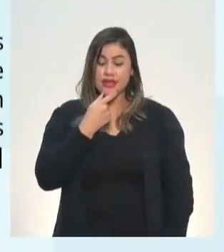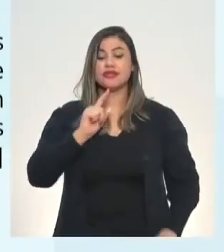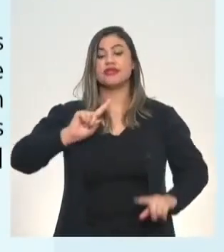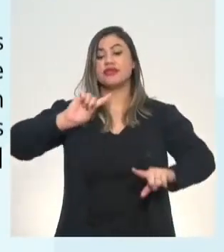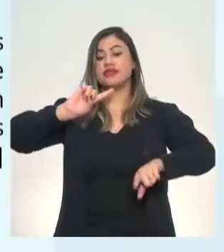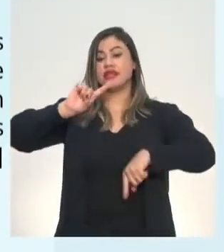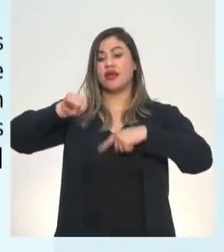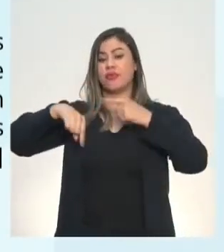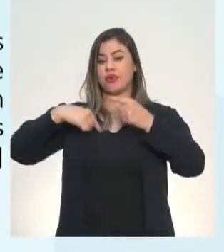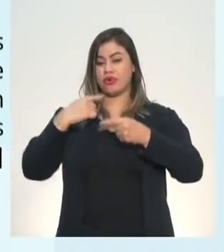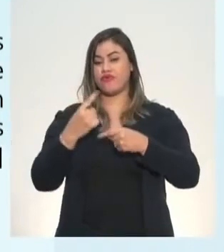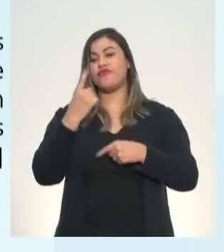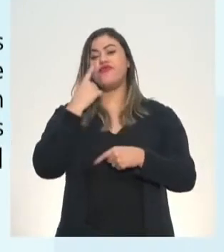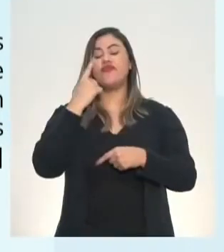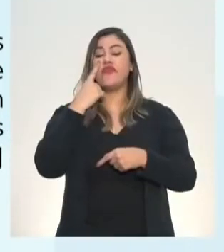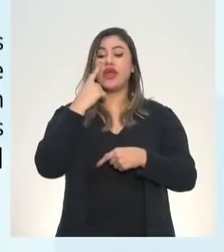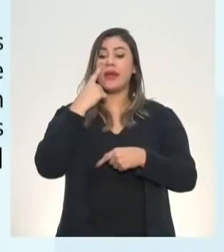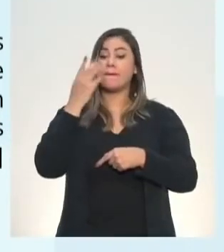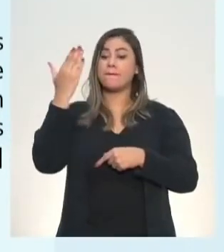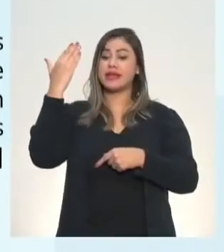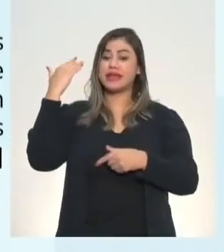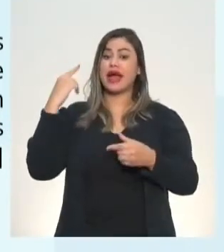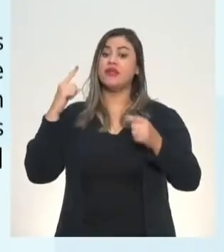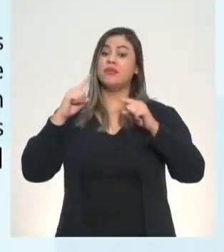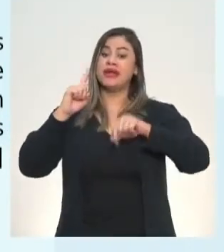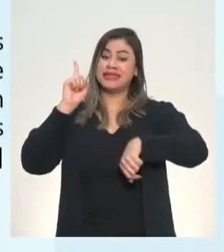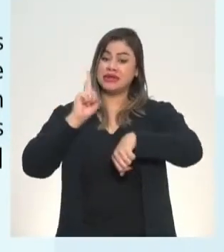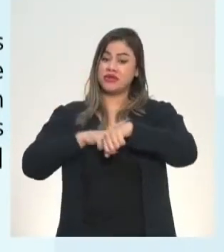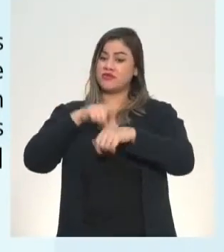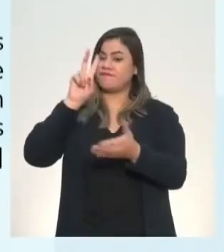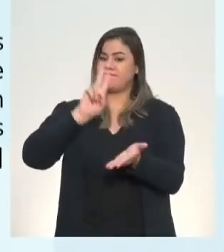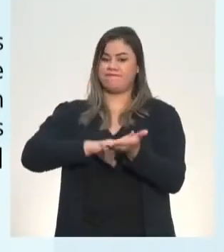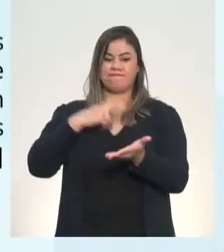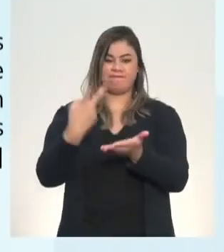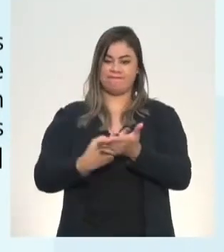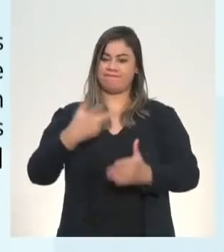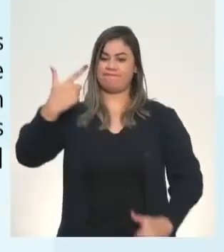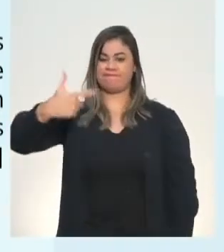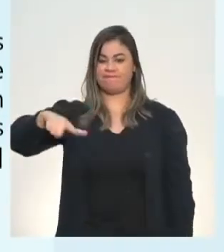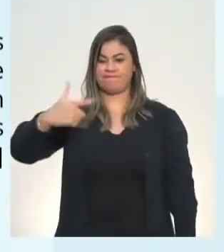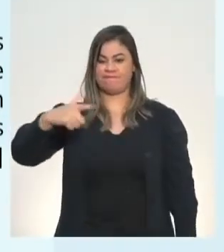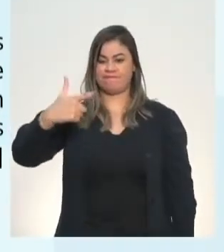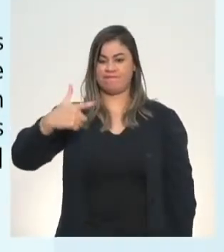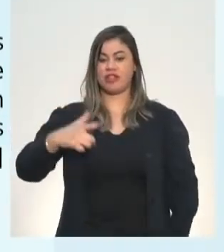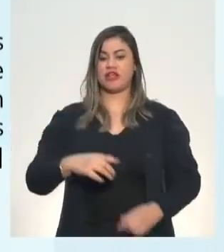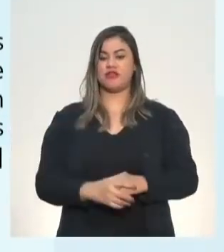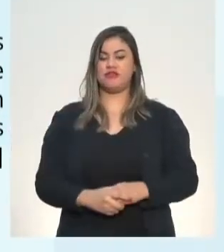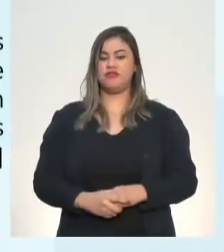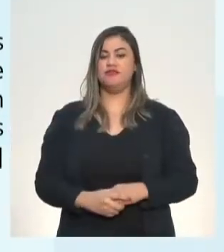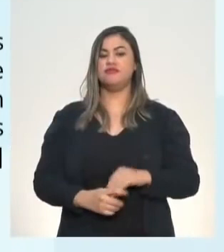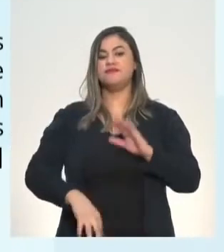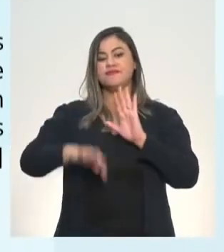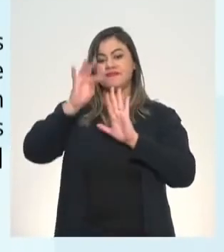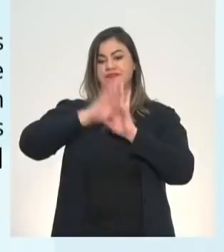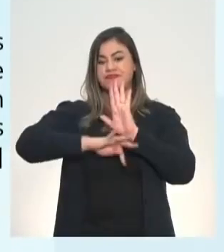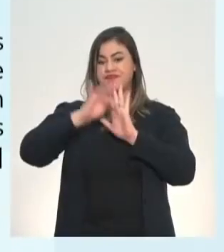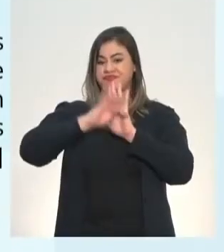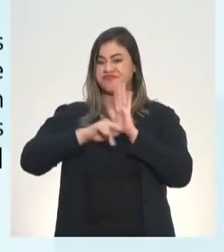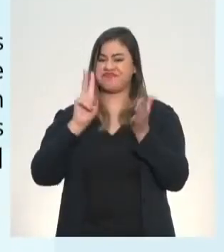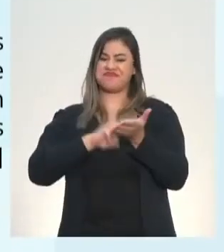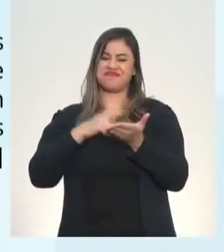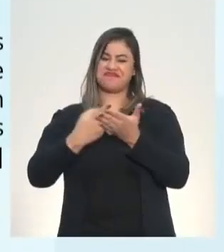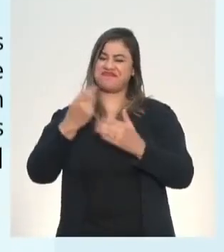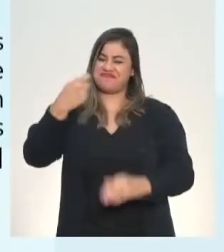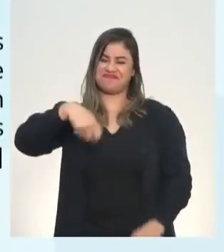então a gente não vai fazer a tradução agora, tá? A gente vai fazer a tradução depois, mas no final do texto a gente não vai precisar nem traduzir,